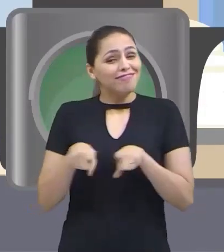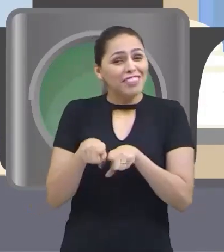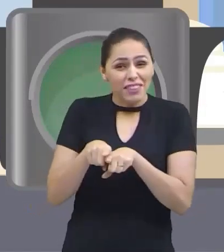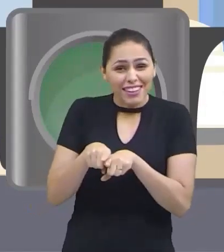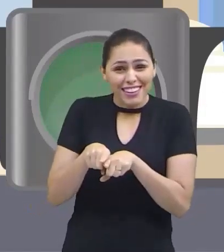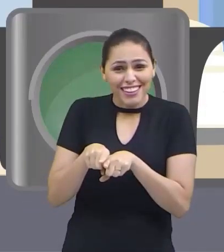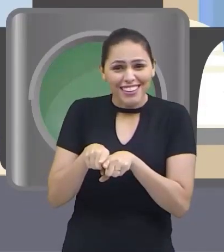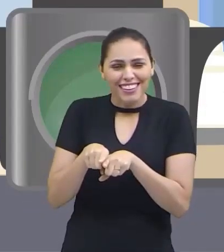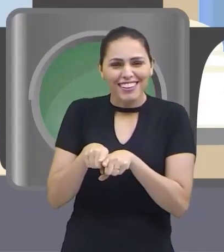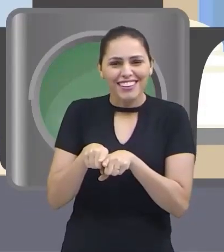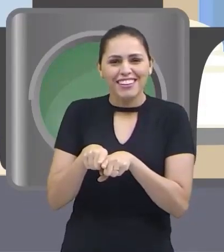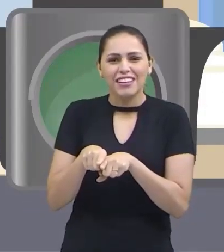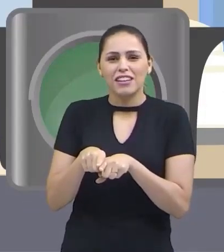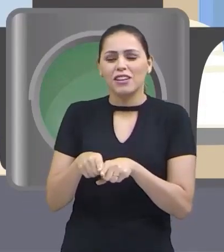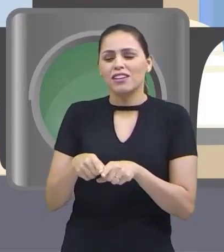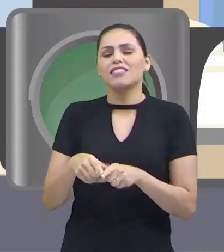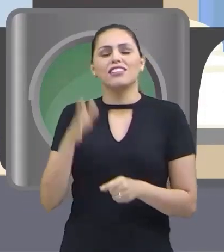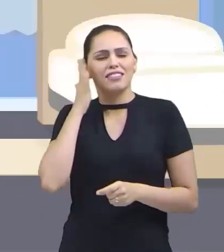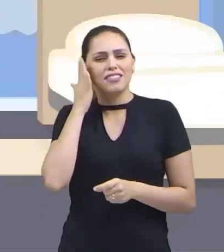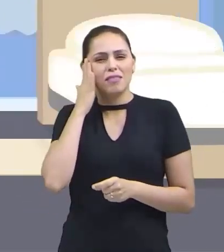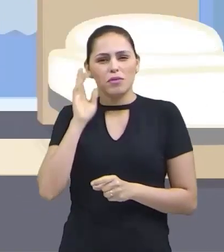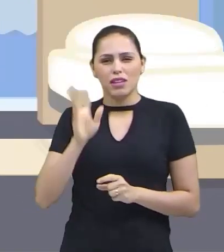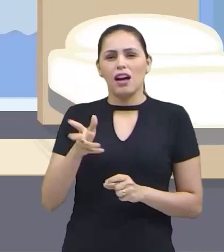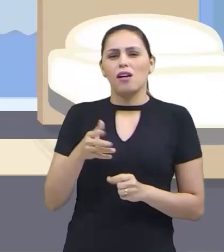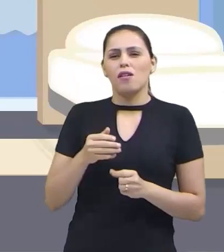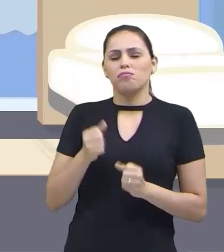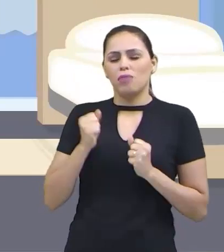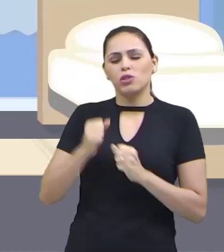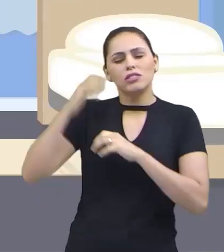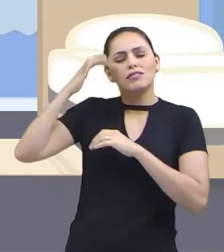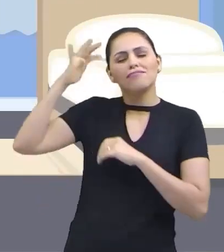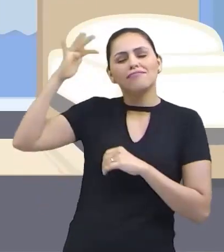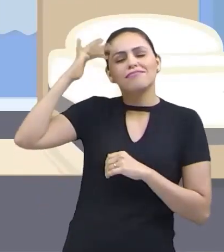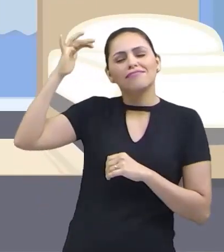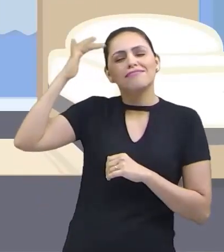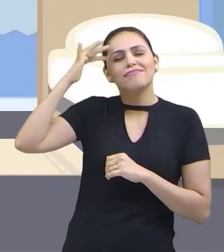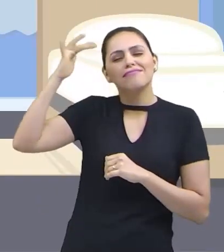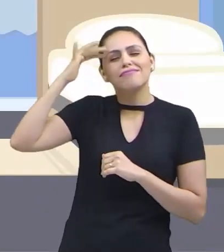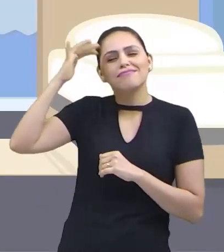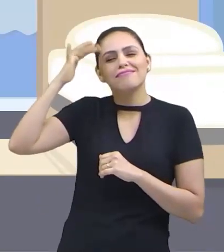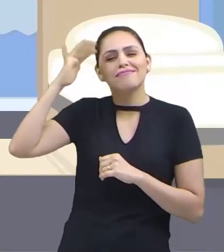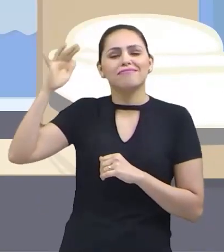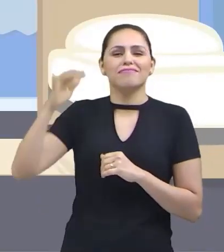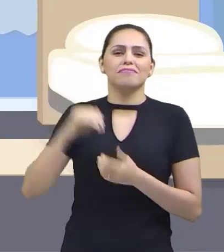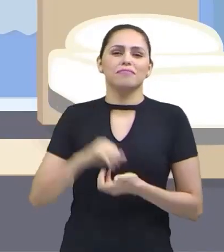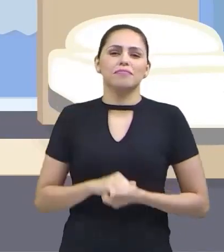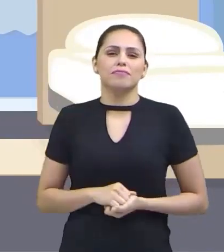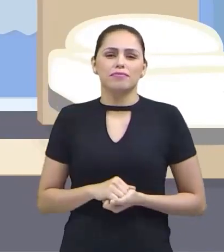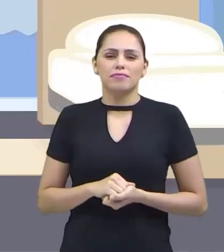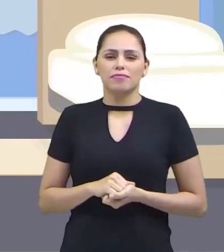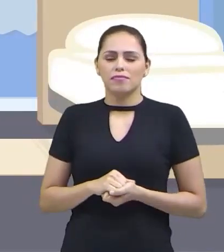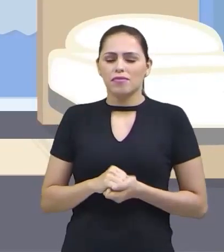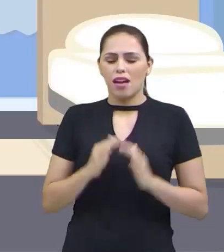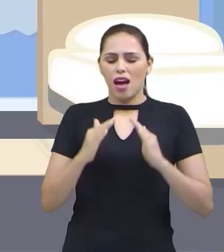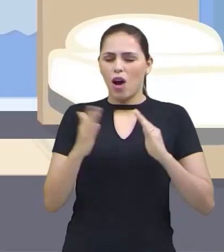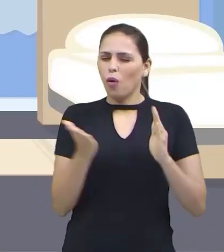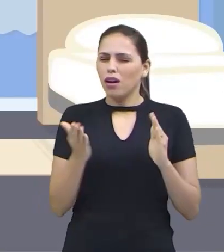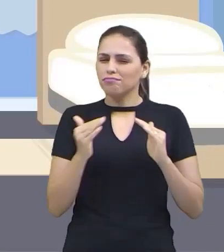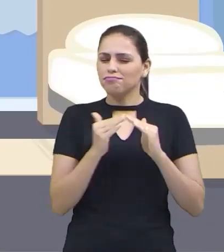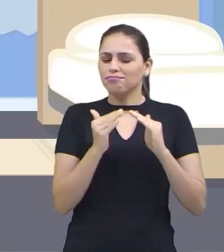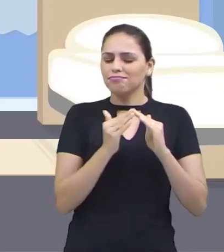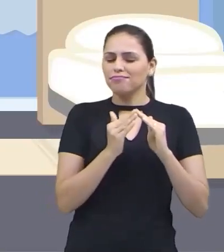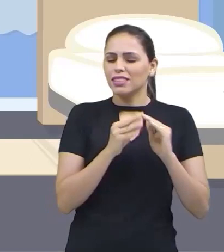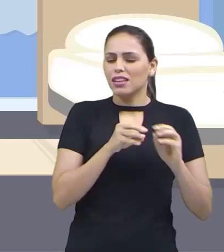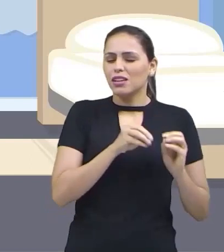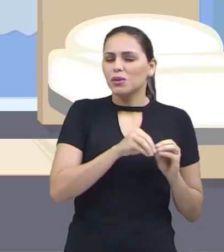mas agora eu acho que a gente está preparado agora para a gente usar a nossa imaginação e sair da nossa casa e nos